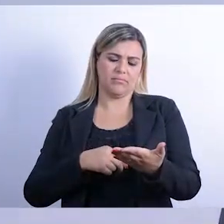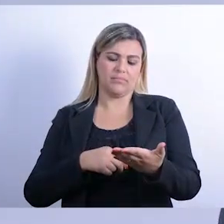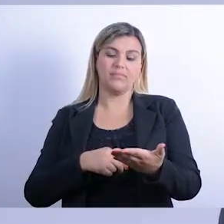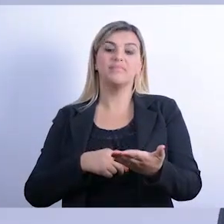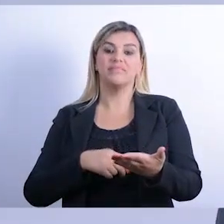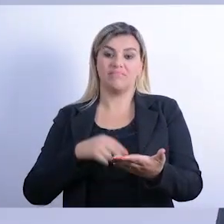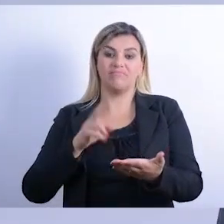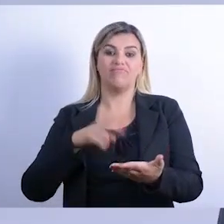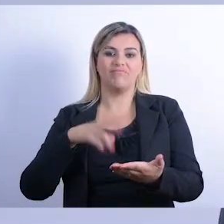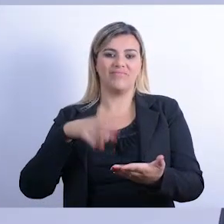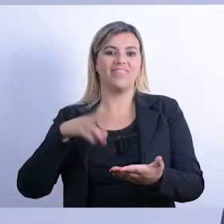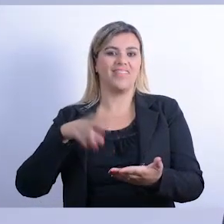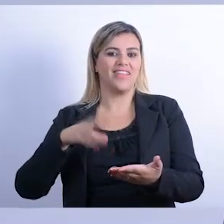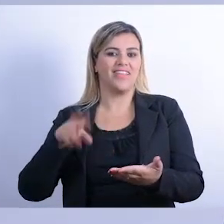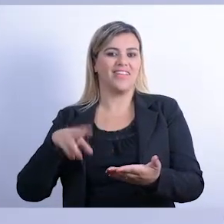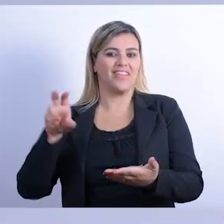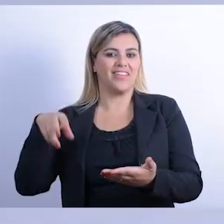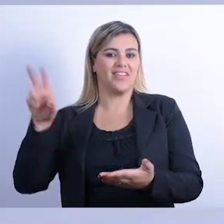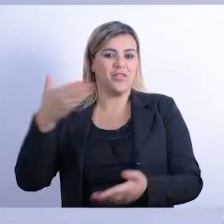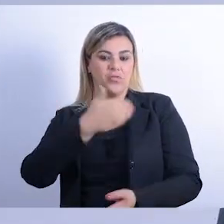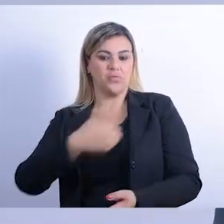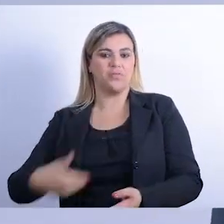telegrama, fomos lá no